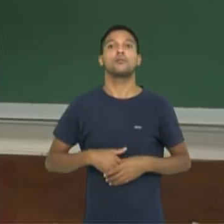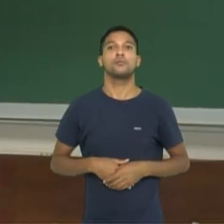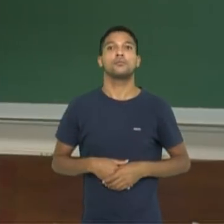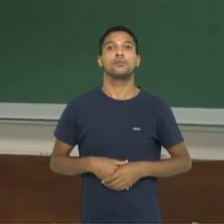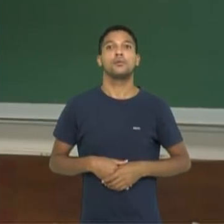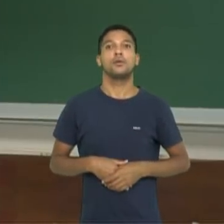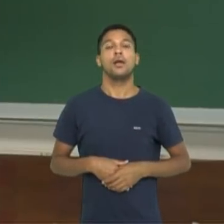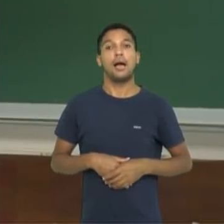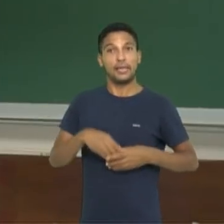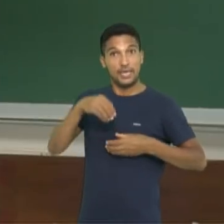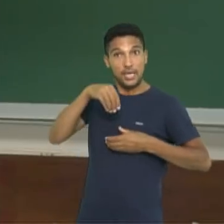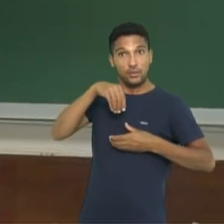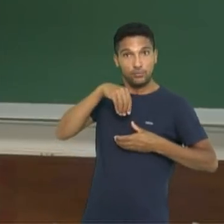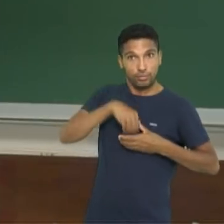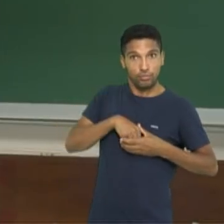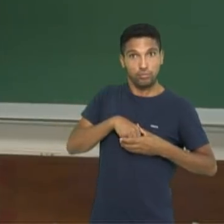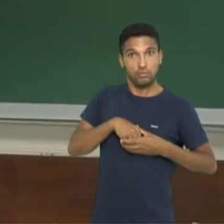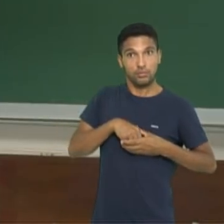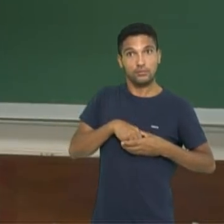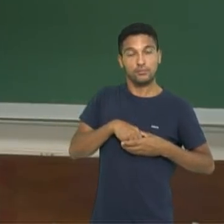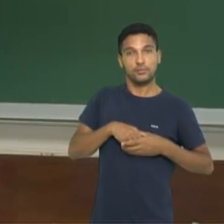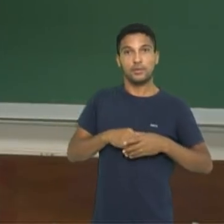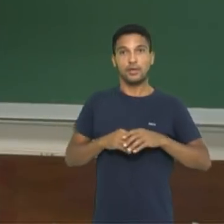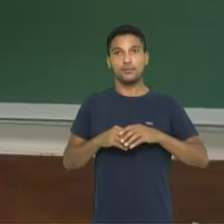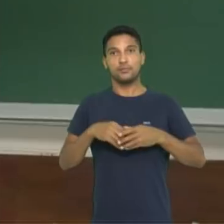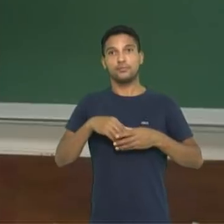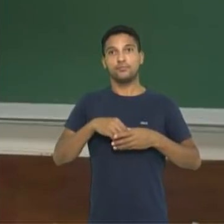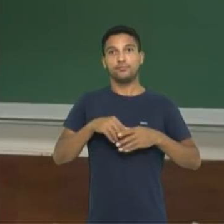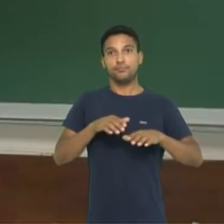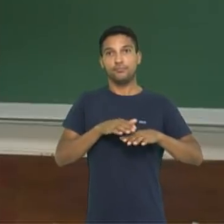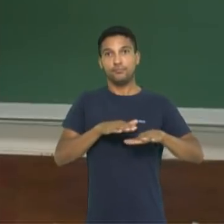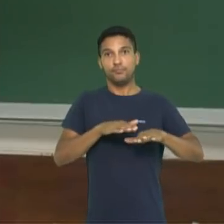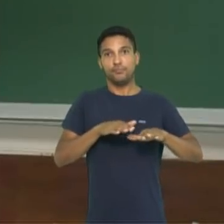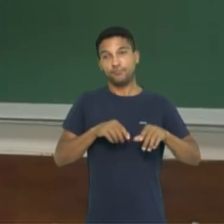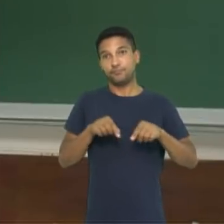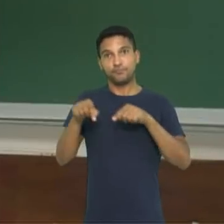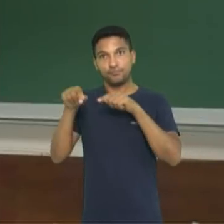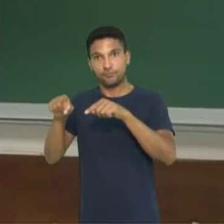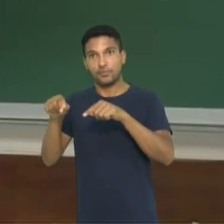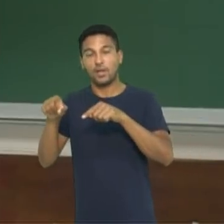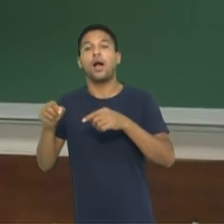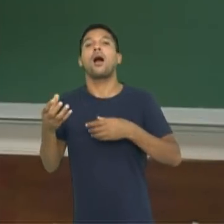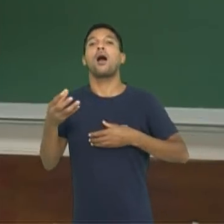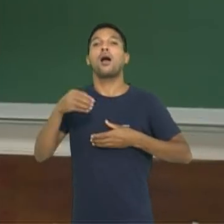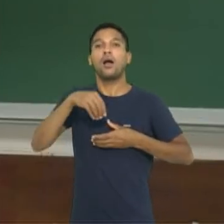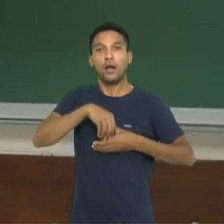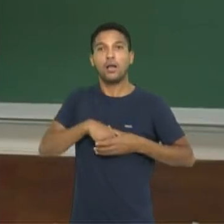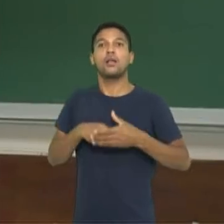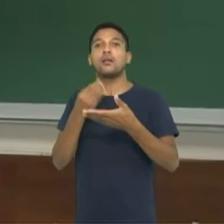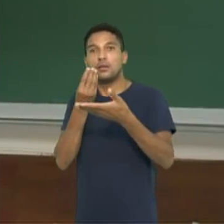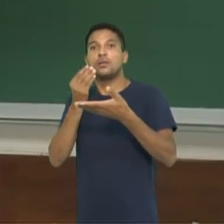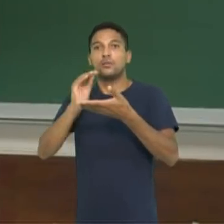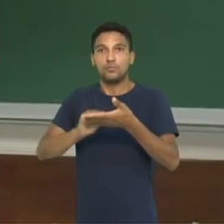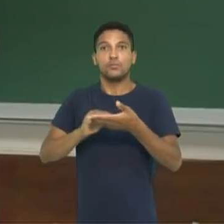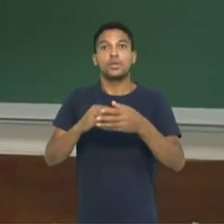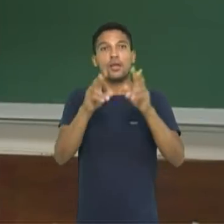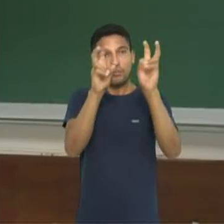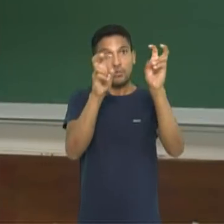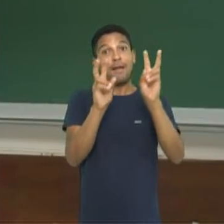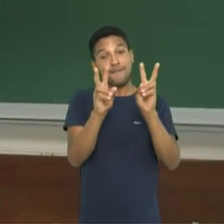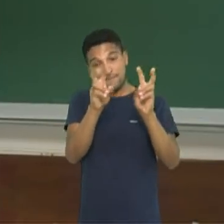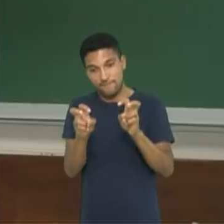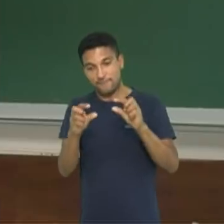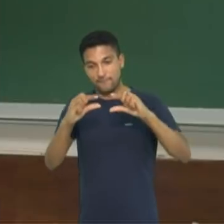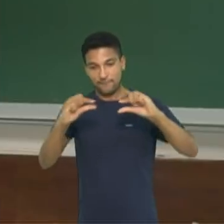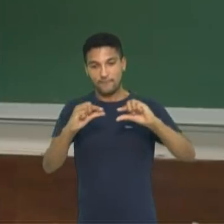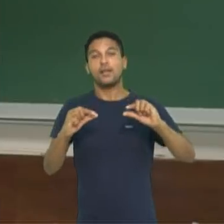de objetividade e transitar para a subjetividade. Ele vai trazer o que ele pensa enquanto sujeito histórico, né? Constituído